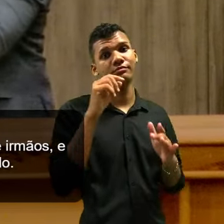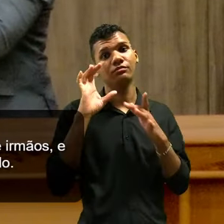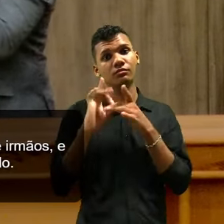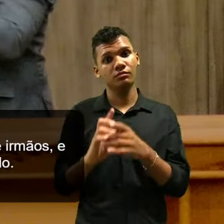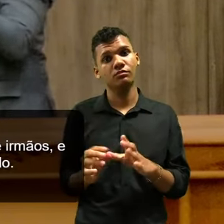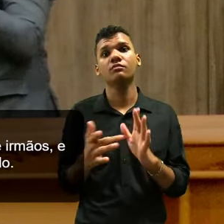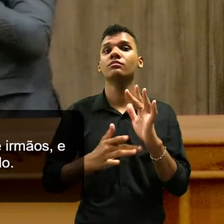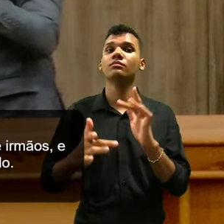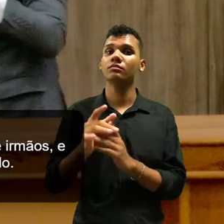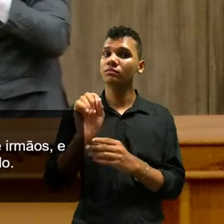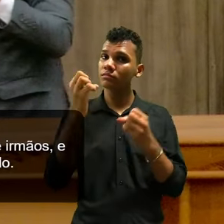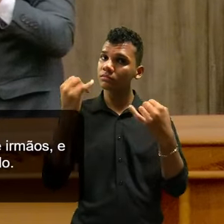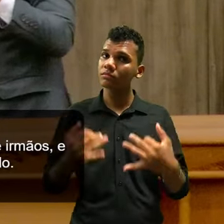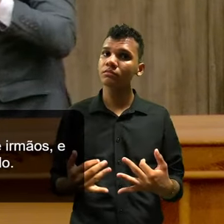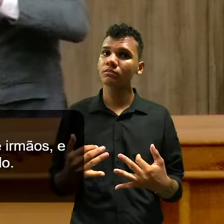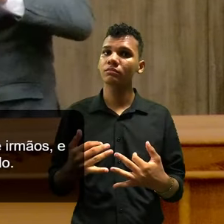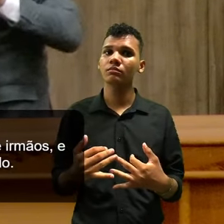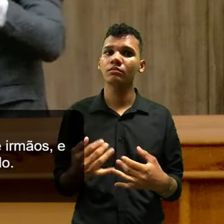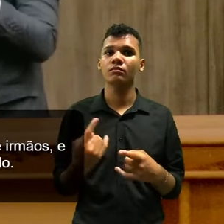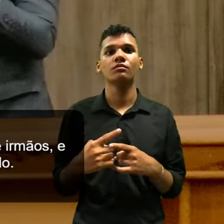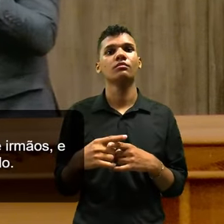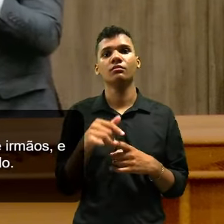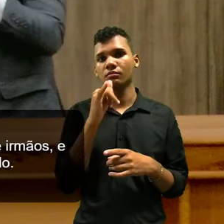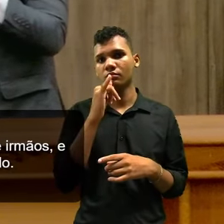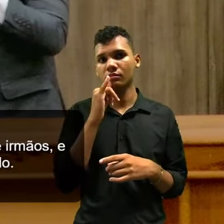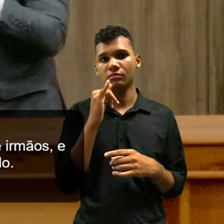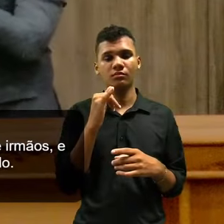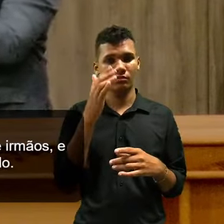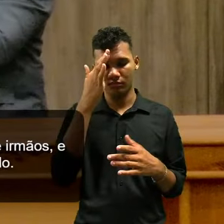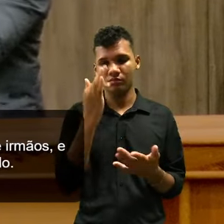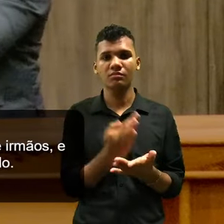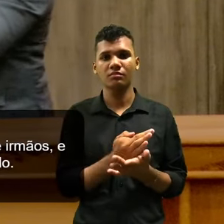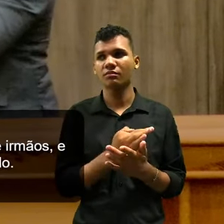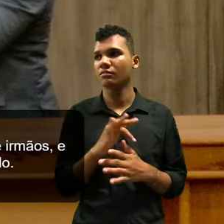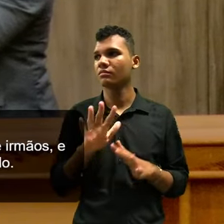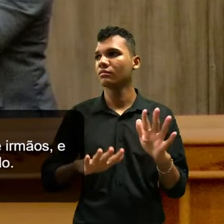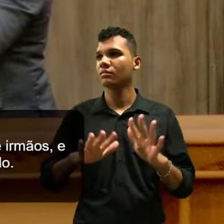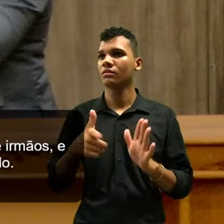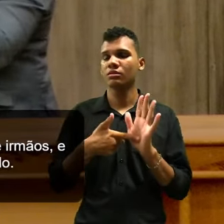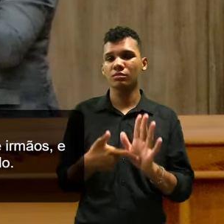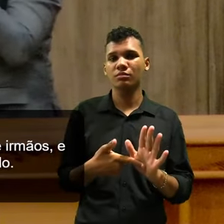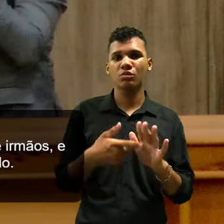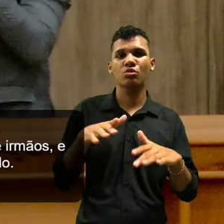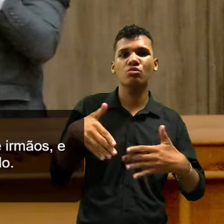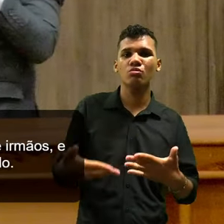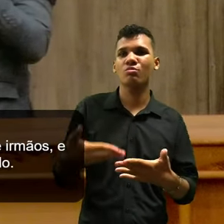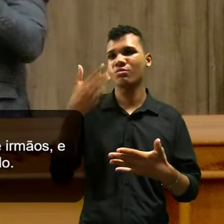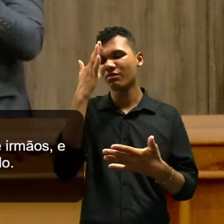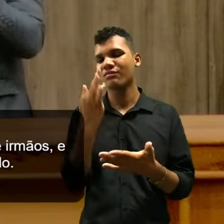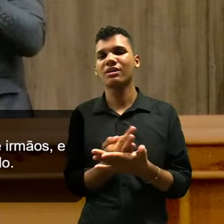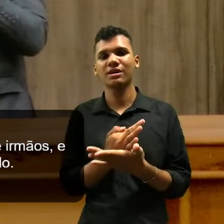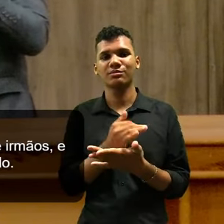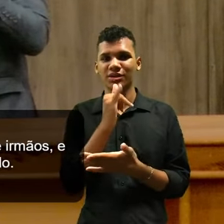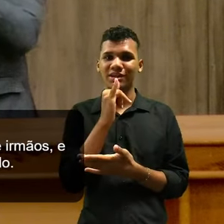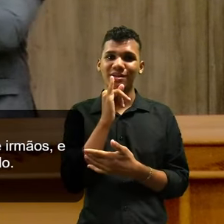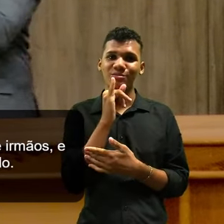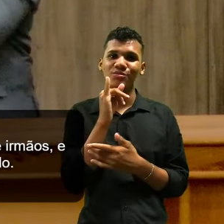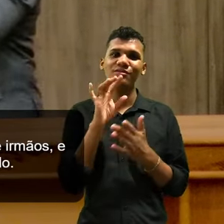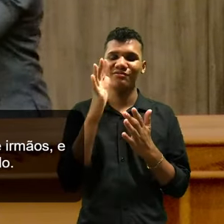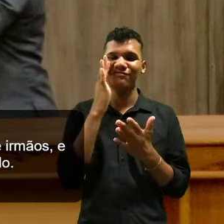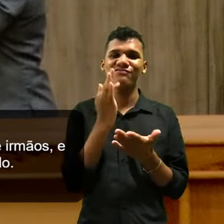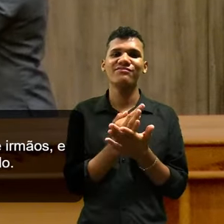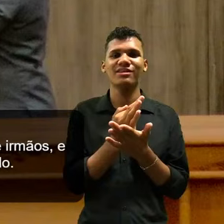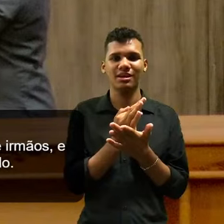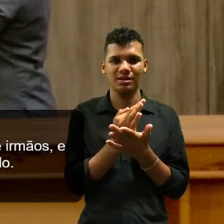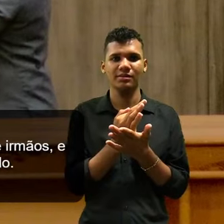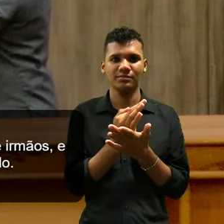isso aqui é fé emocional é fé superficial que fé é essa aqui é a fé de de cálculo coloca o